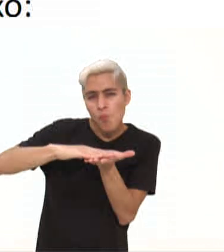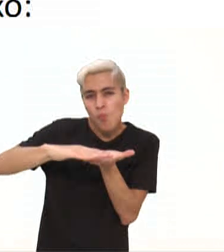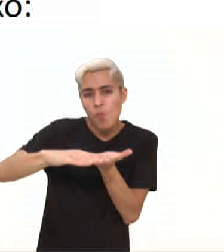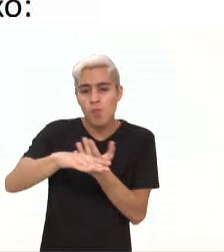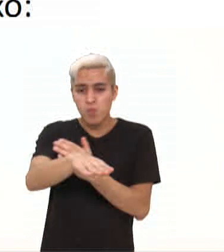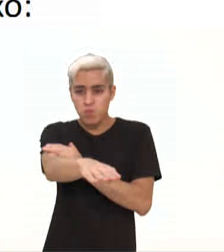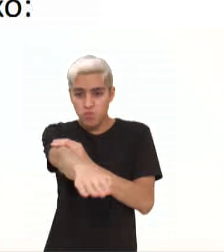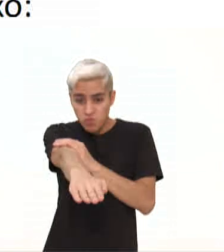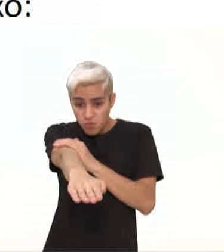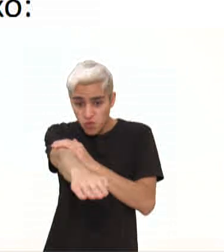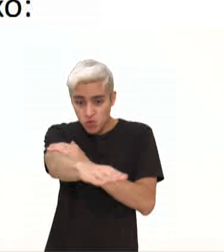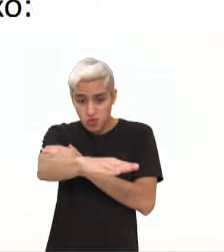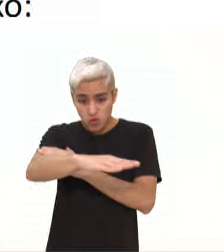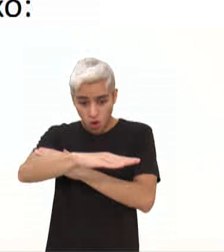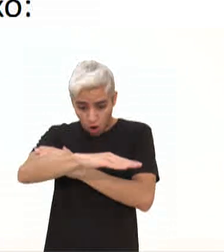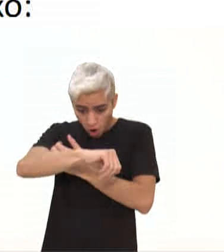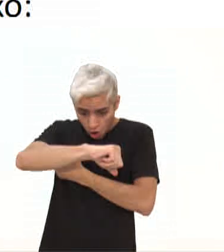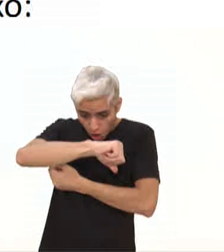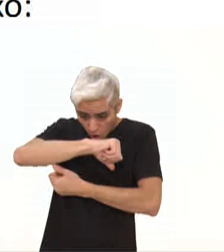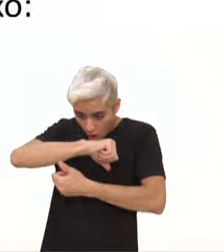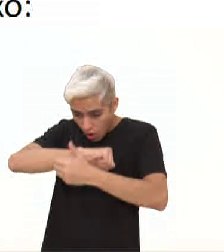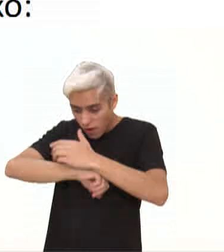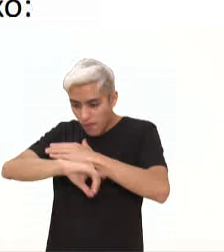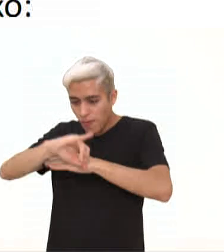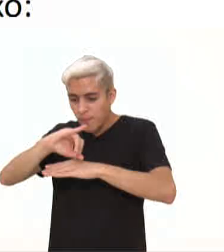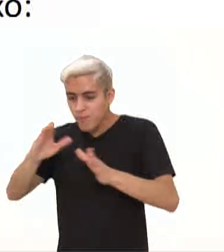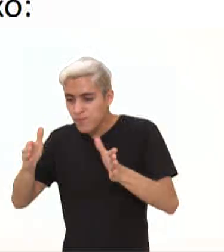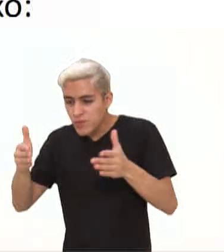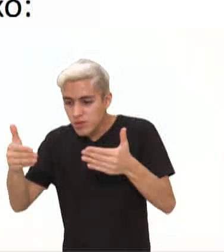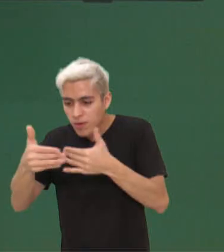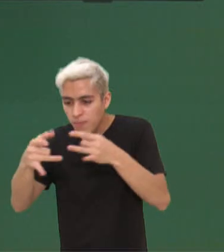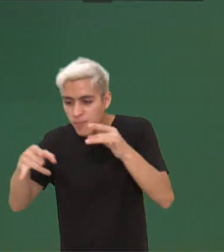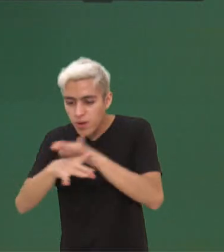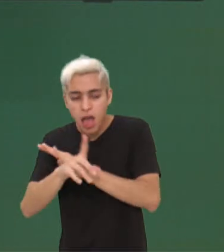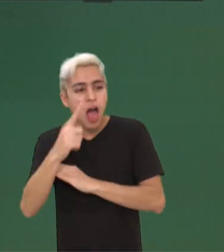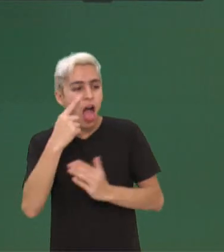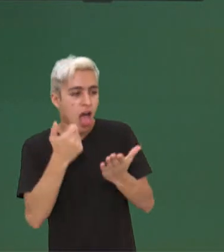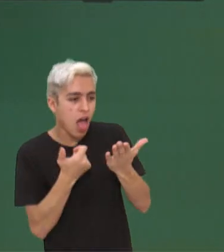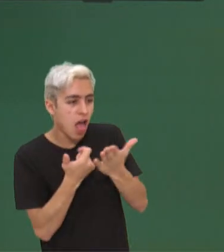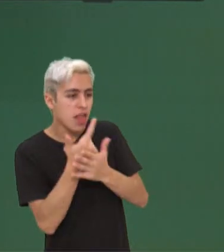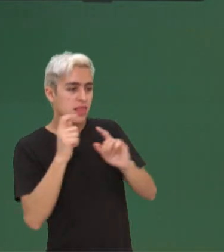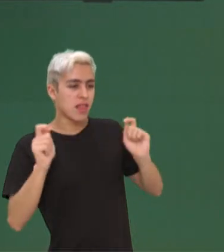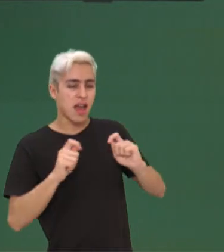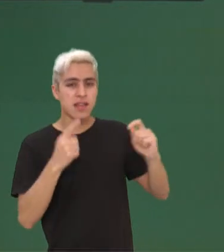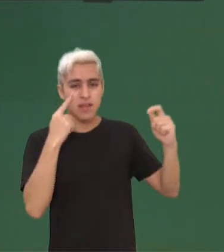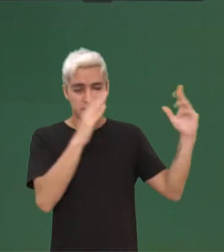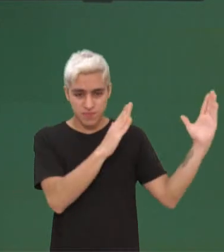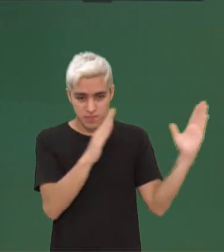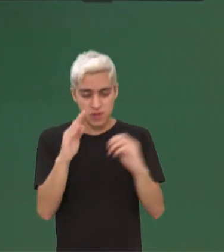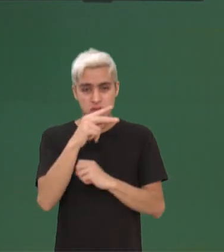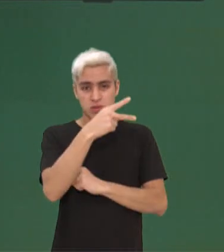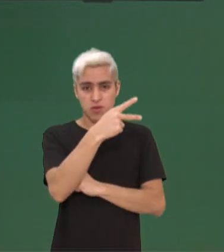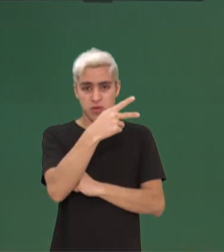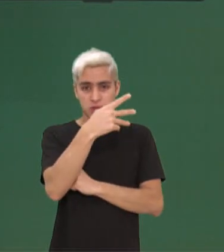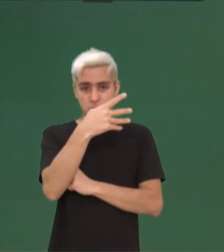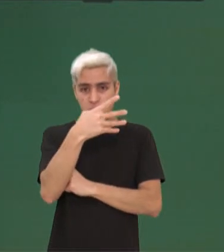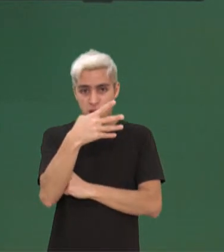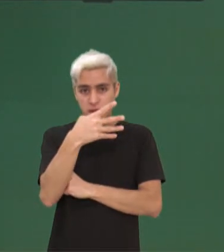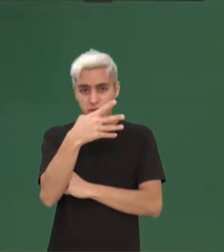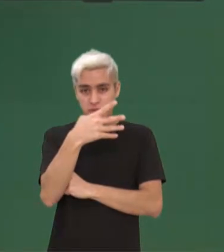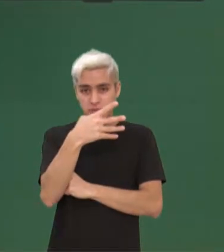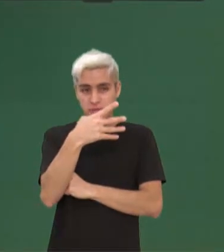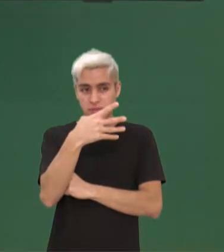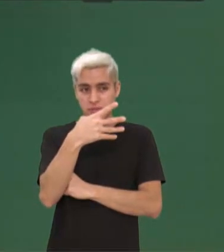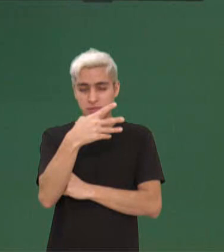em móveis que resultam lá no produto industrializado que a gente vai consumir. Então a sequência certa é 2, 4, 1, 3,